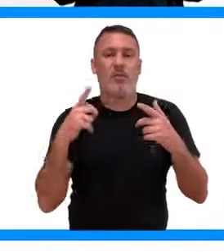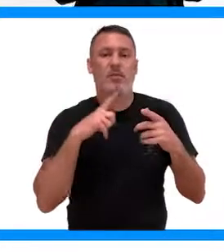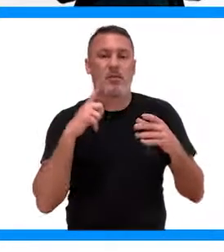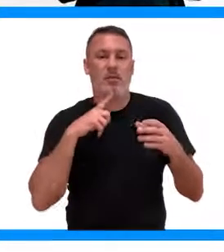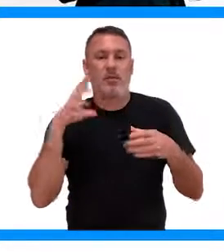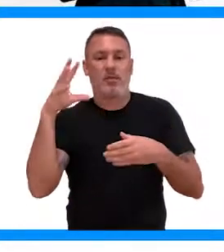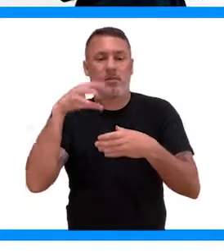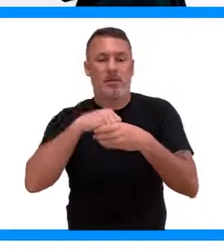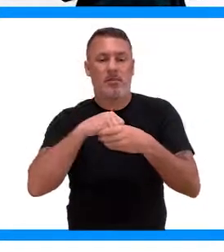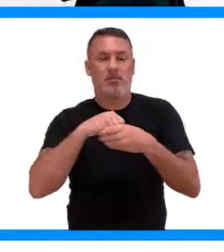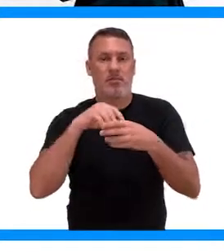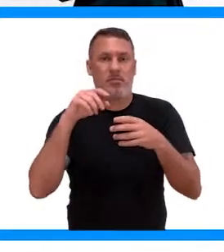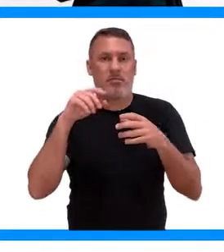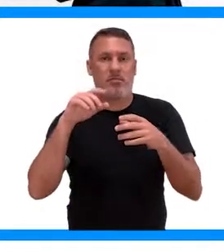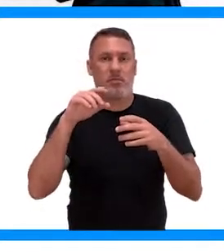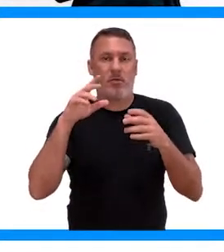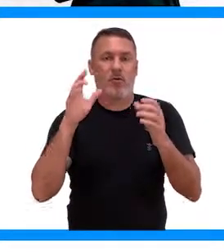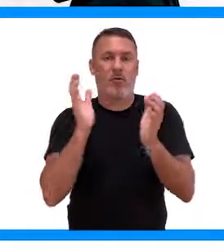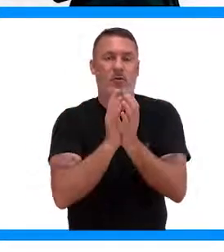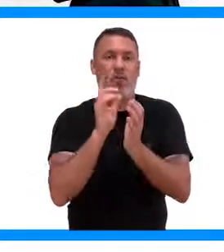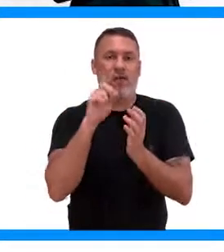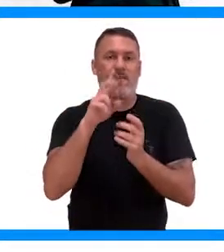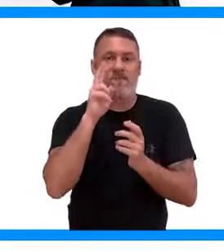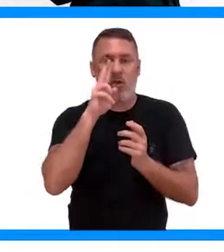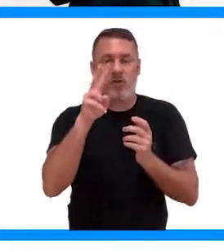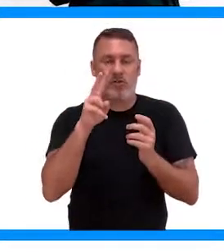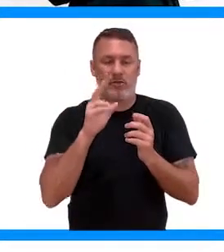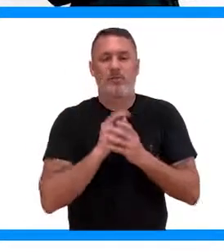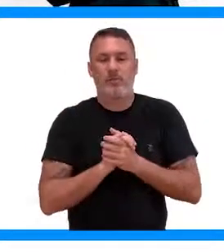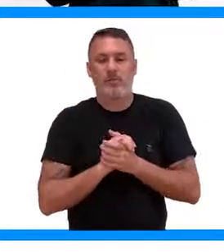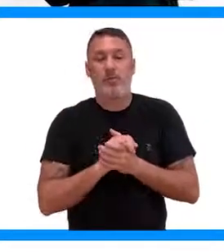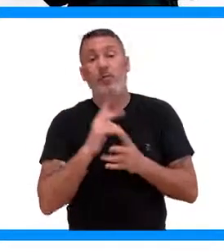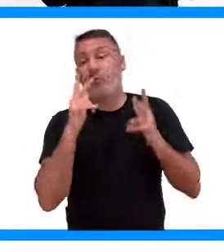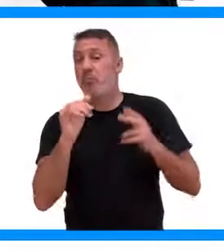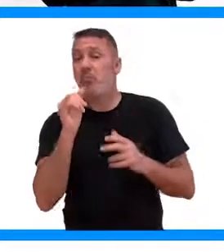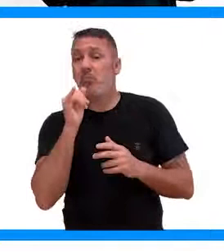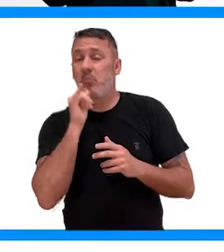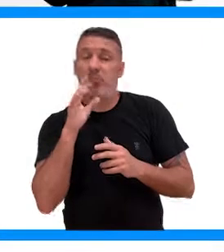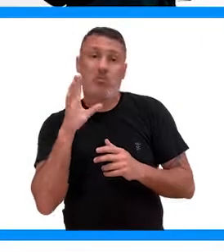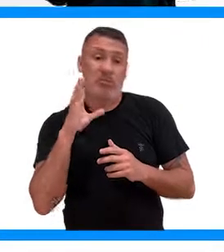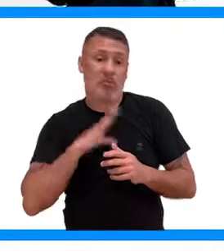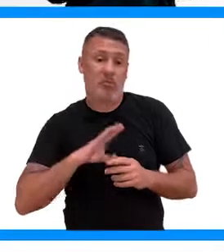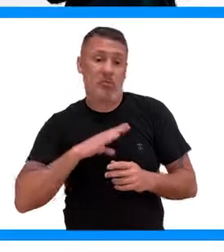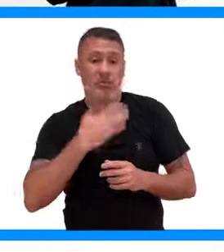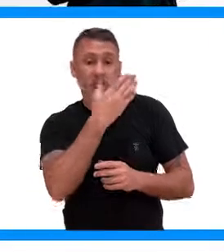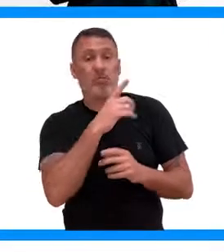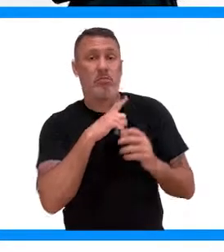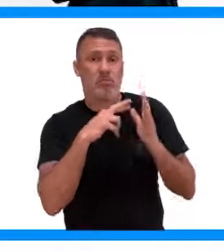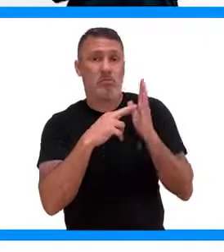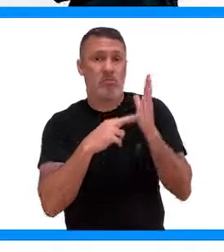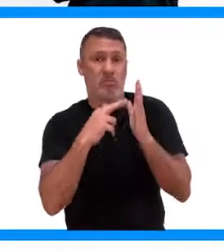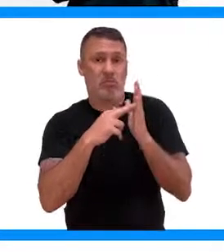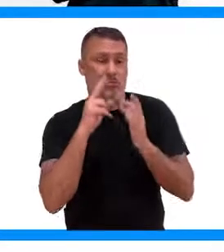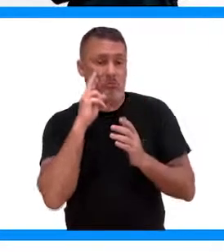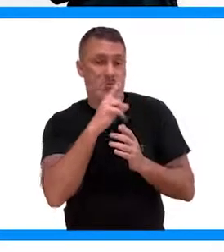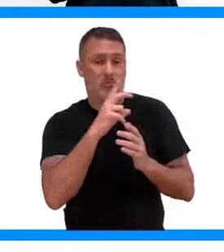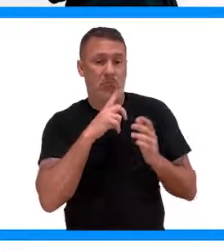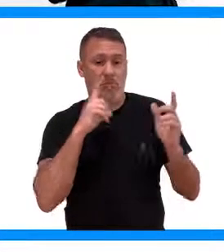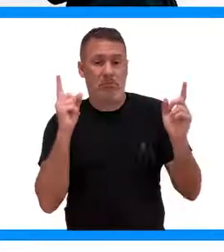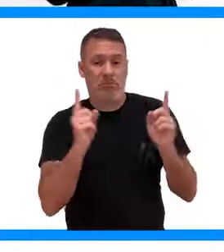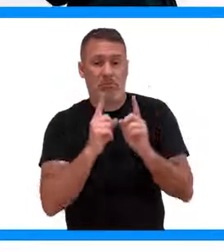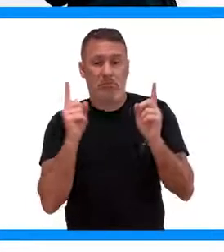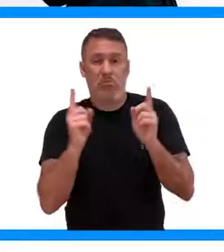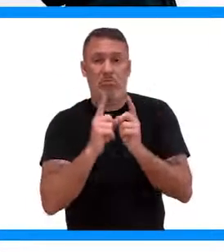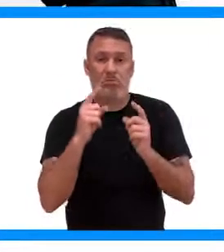do lugar onde se encontra a sílaba tônica, a sílaba forte, bem? Igualzinho o português, tem as regrinhas para a gente